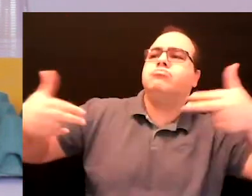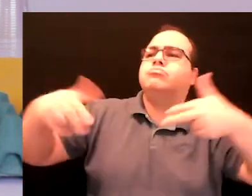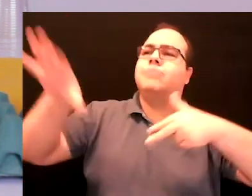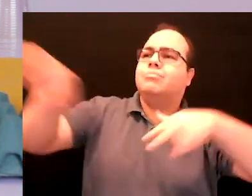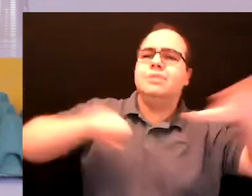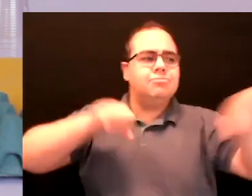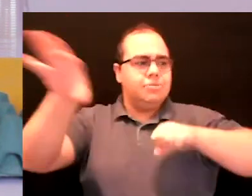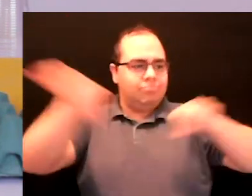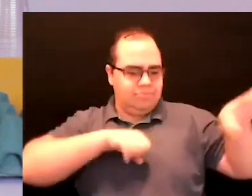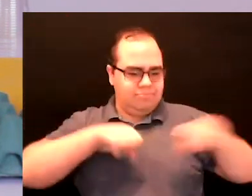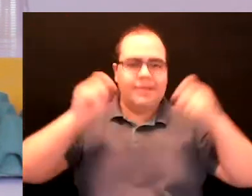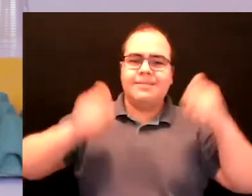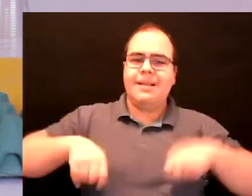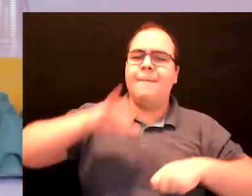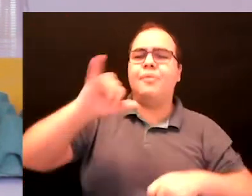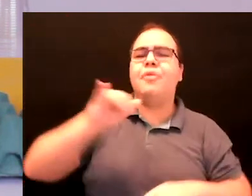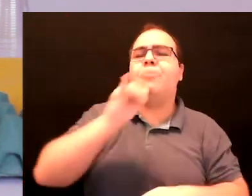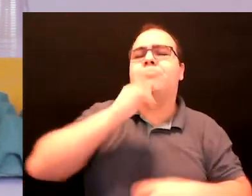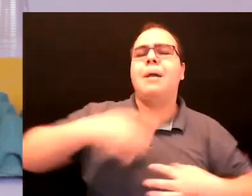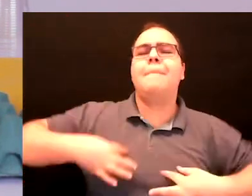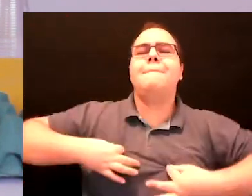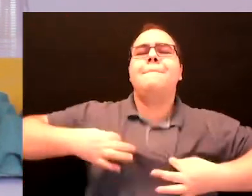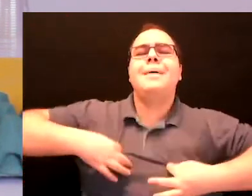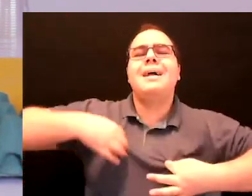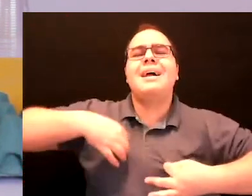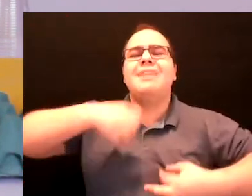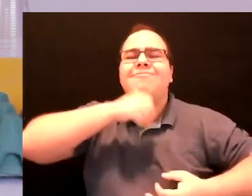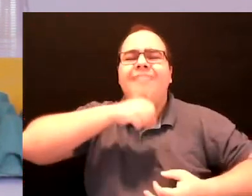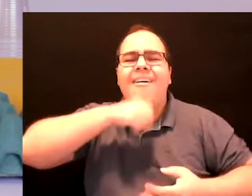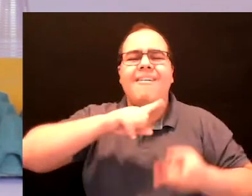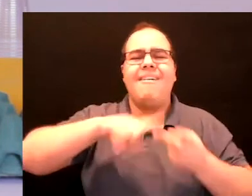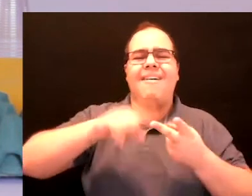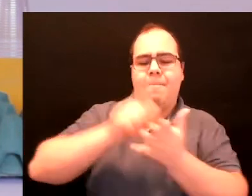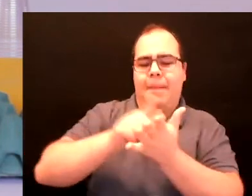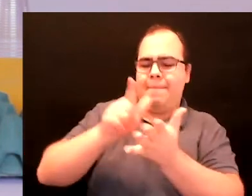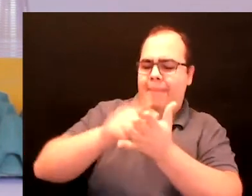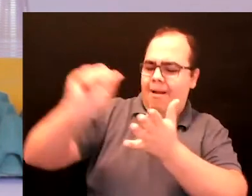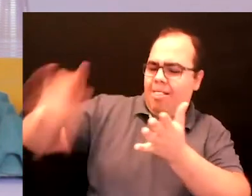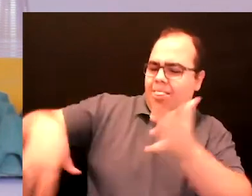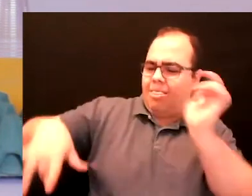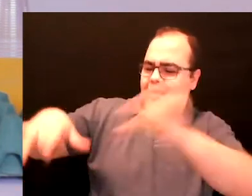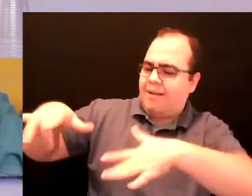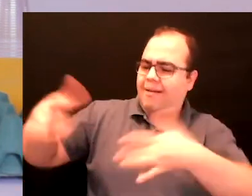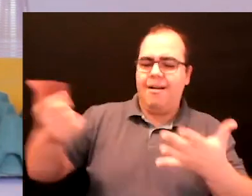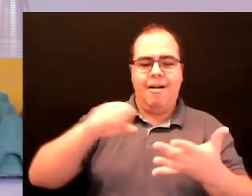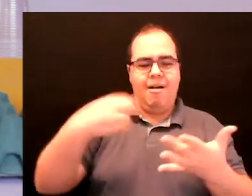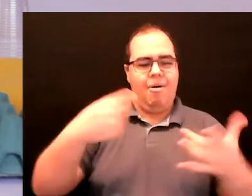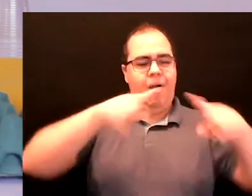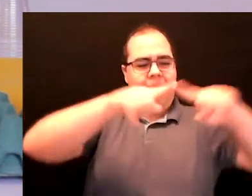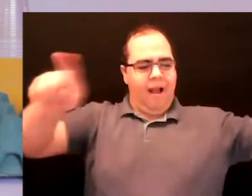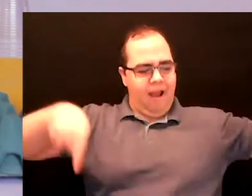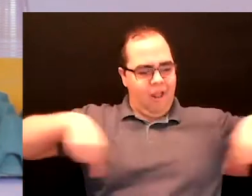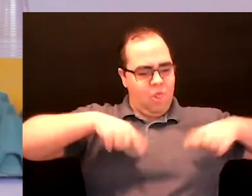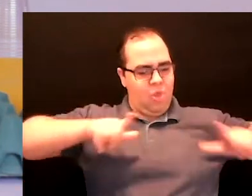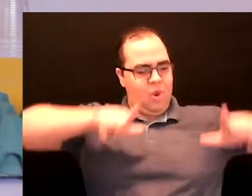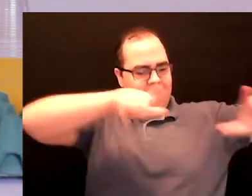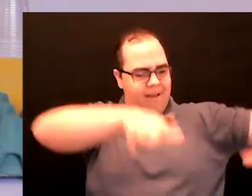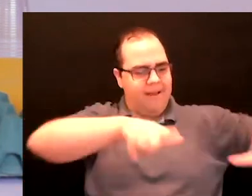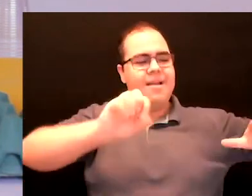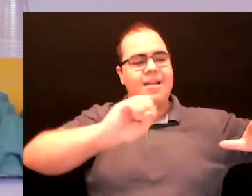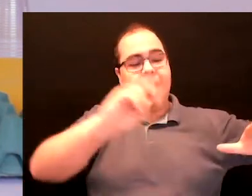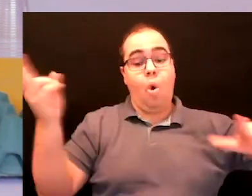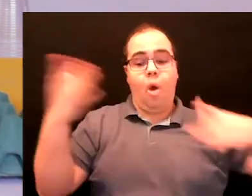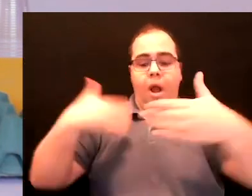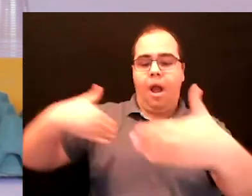aproveitados. Pedaços de tecido, pedaços de papel, cartolina, próprias caixas, né,